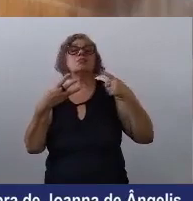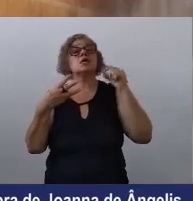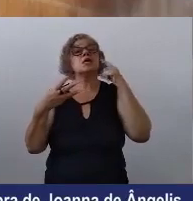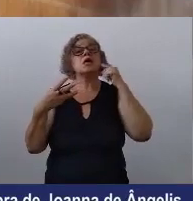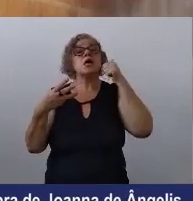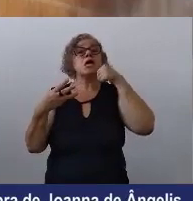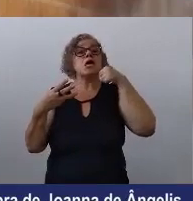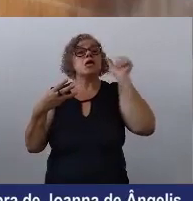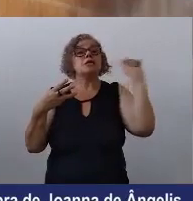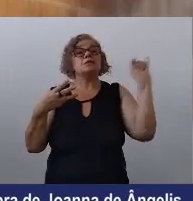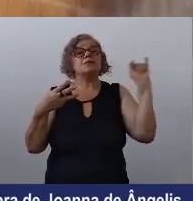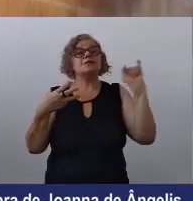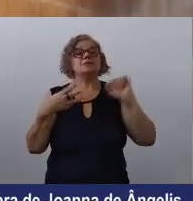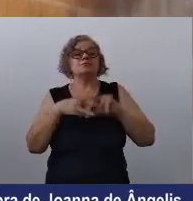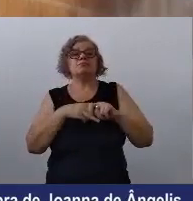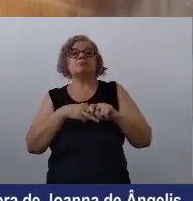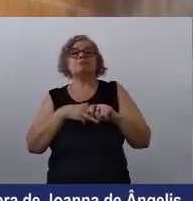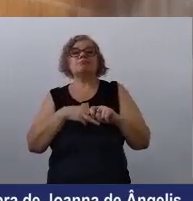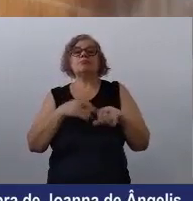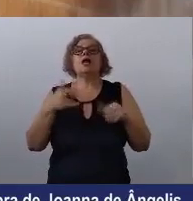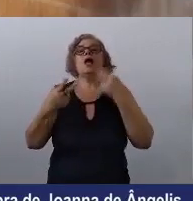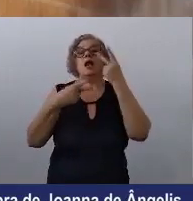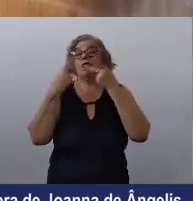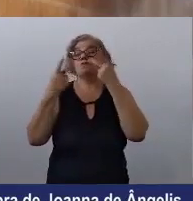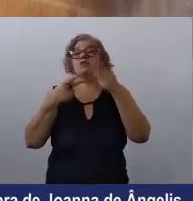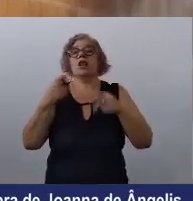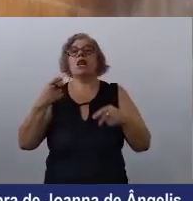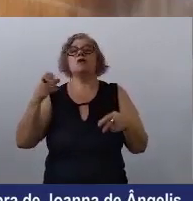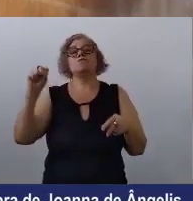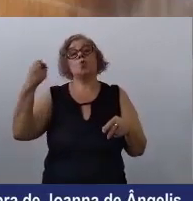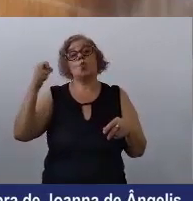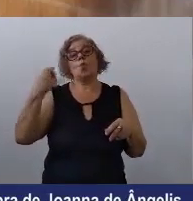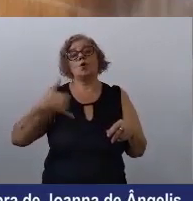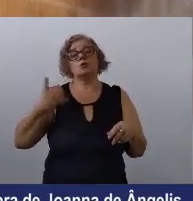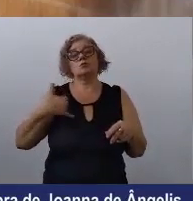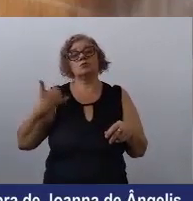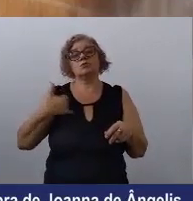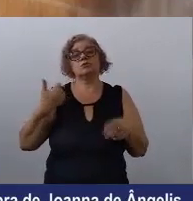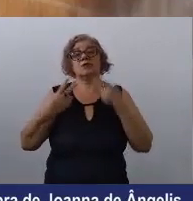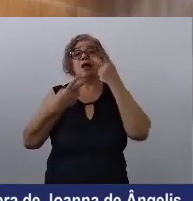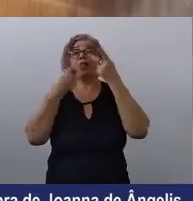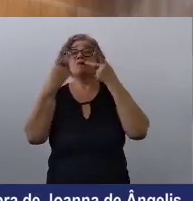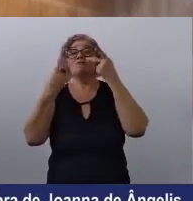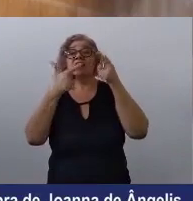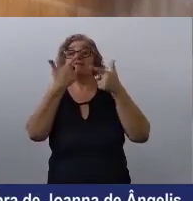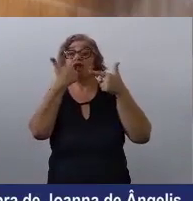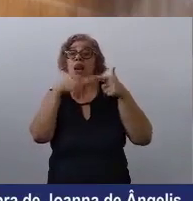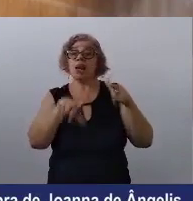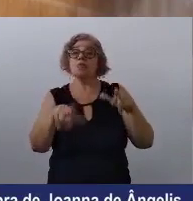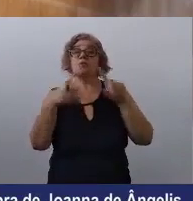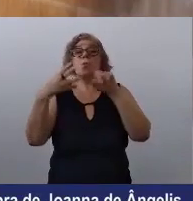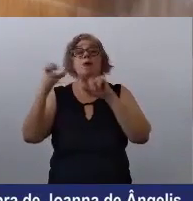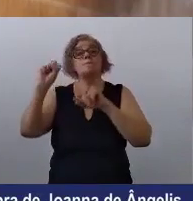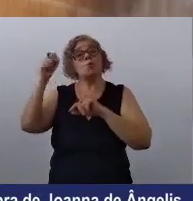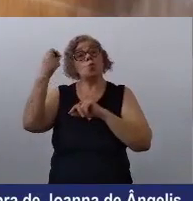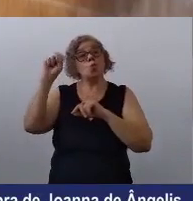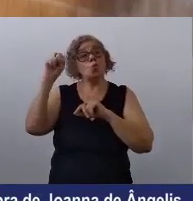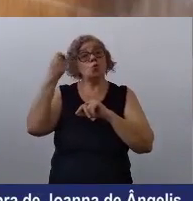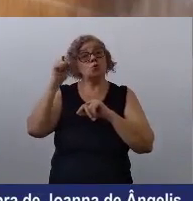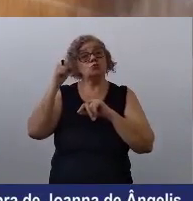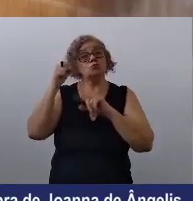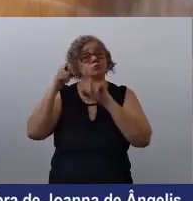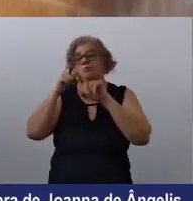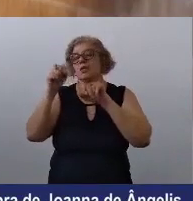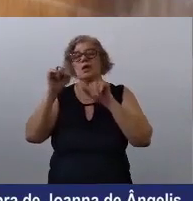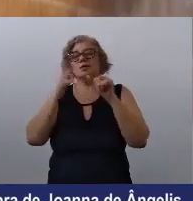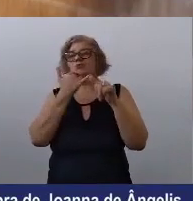E aos 8 anos de idade, falava 6 idiomas, porque ela buscava ler e naturalmente